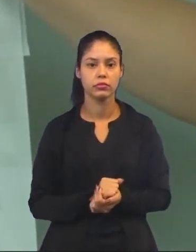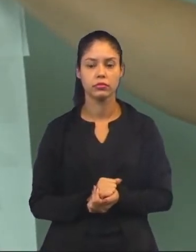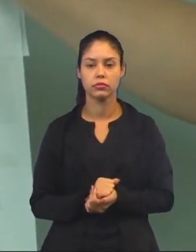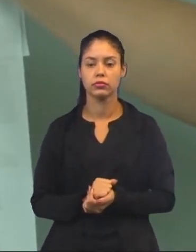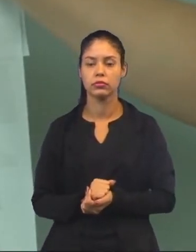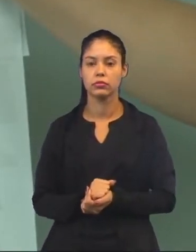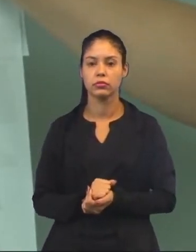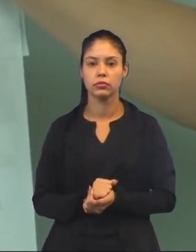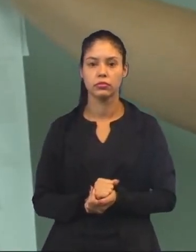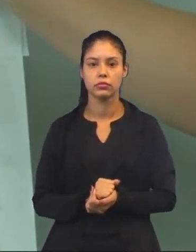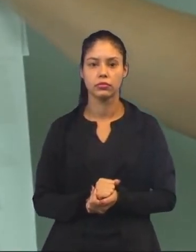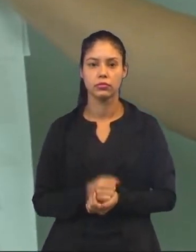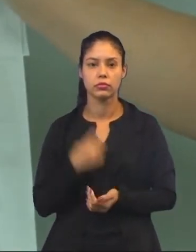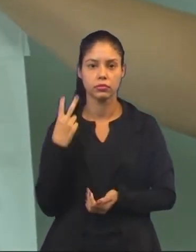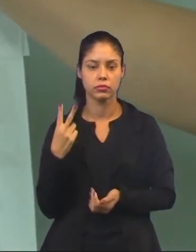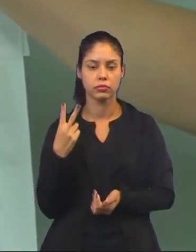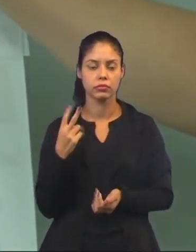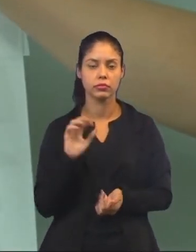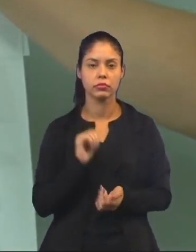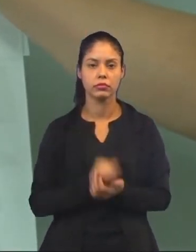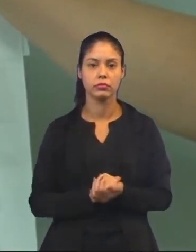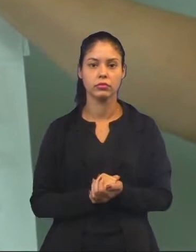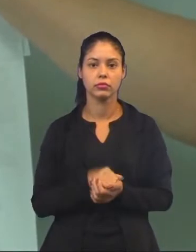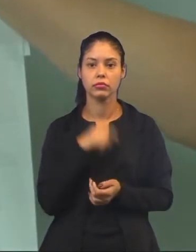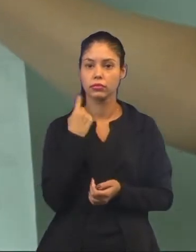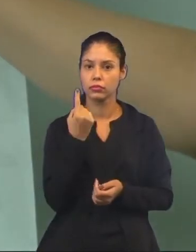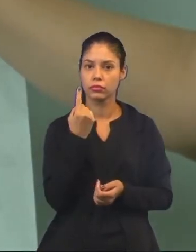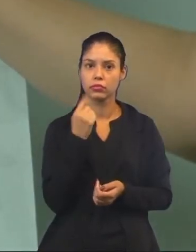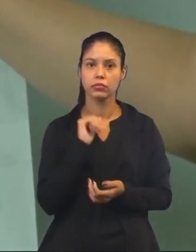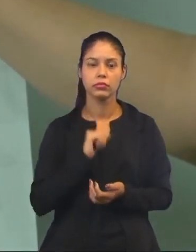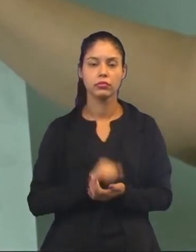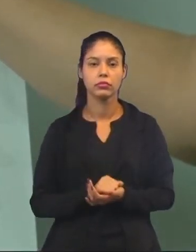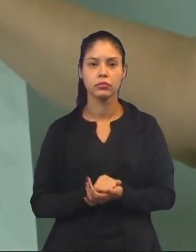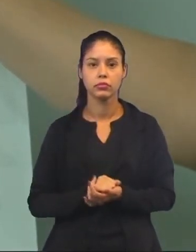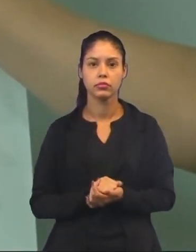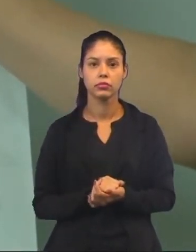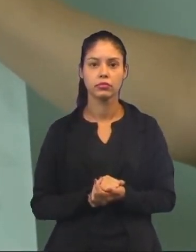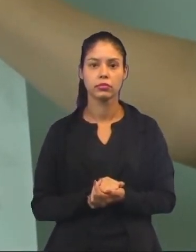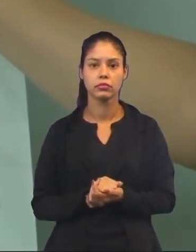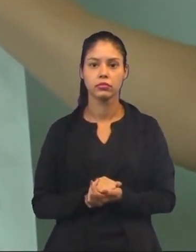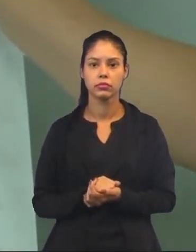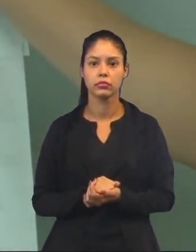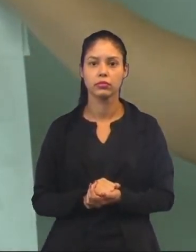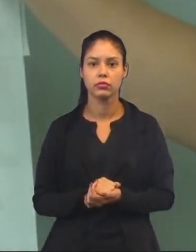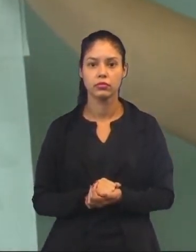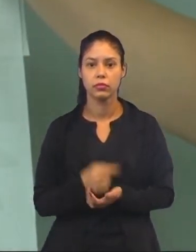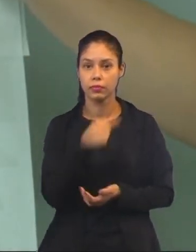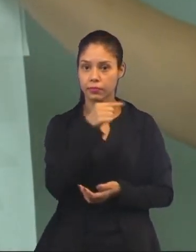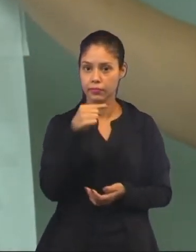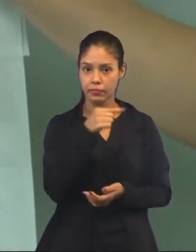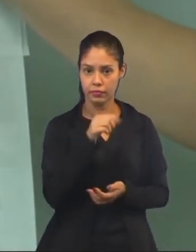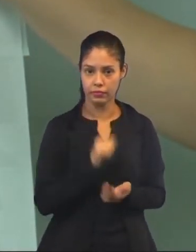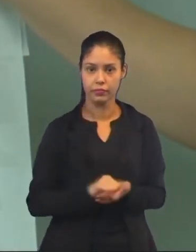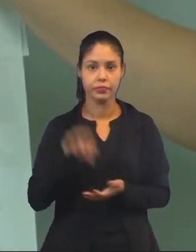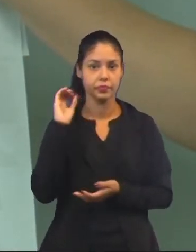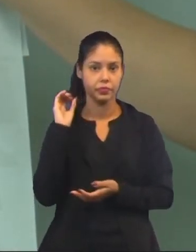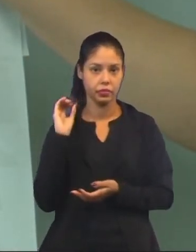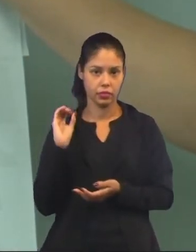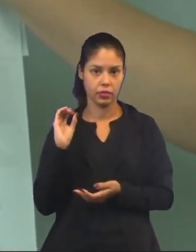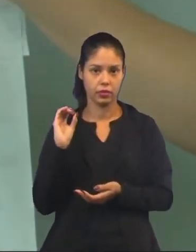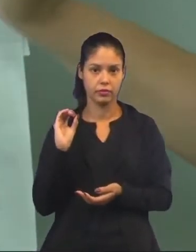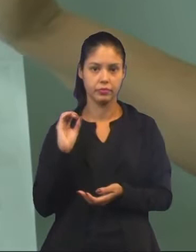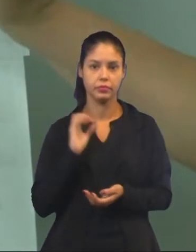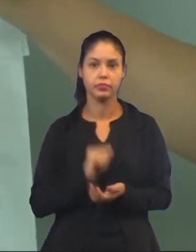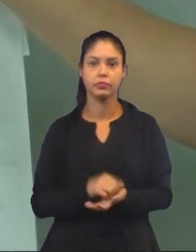12 menos 12, né? 2 unidades e 1 dezena. Menos 2 menos